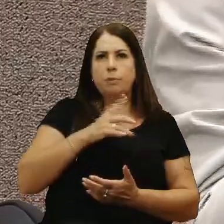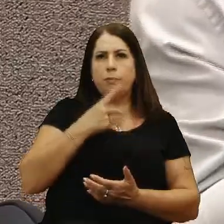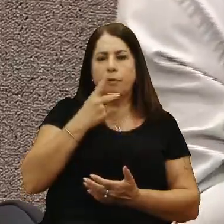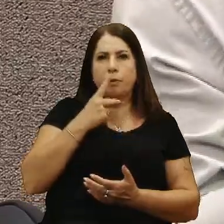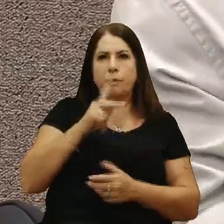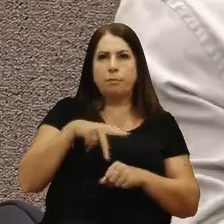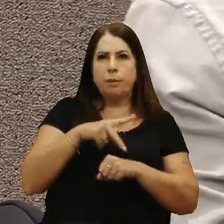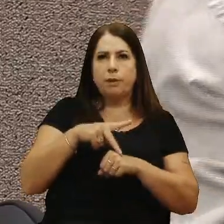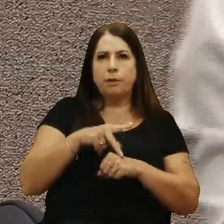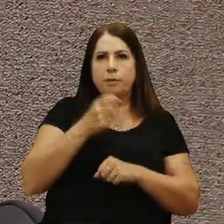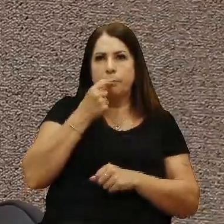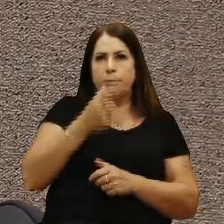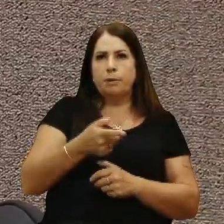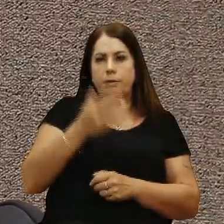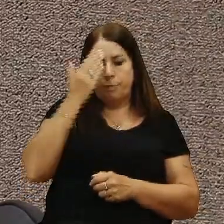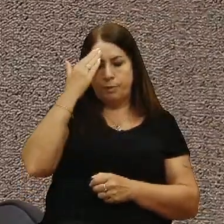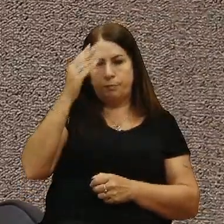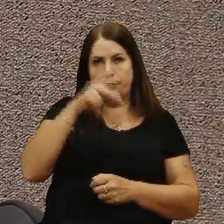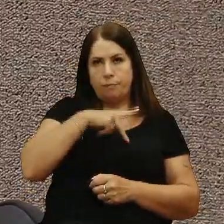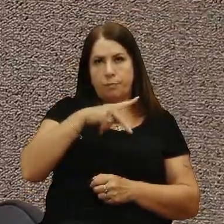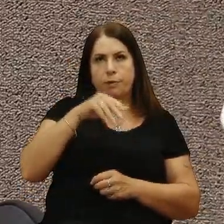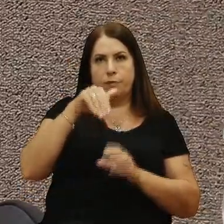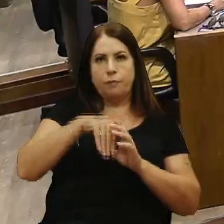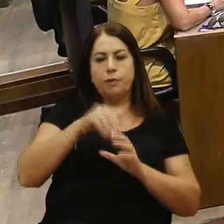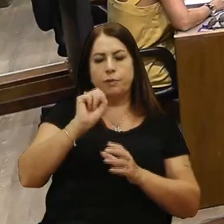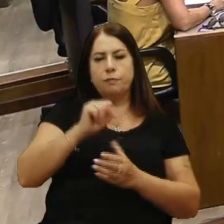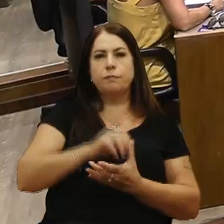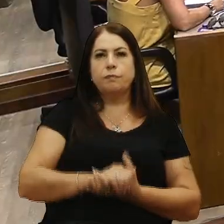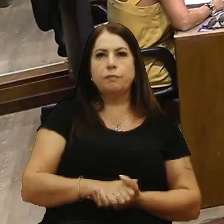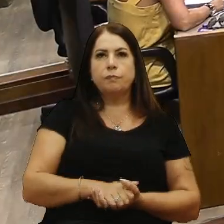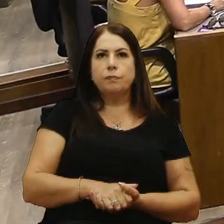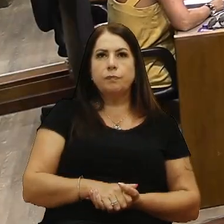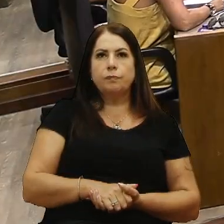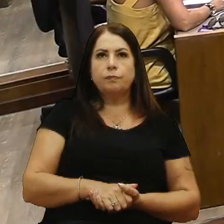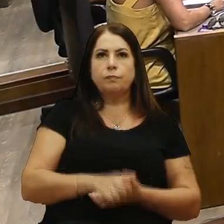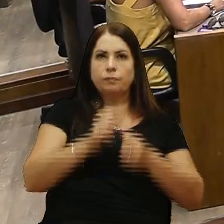esse país aqui é uma piada. Obrigado, senhor presidente, e votarei sim. Para declarar o voto,